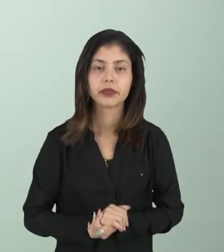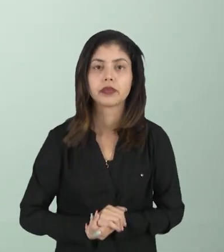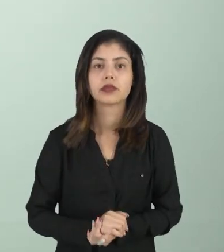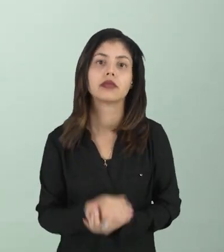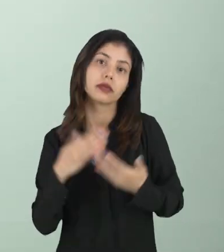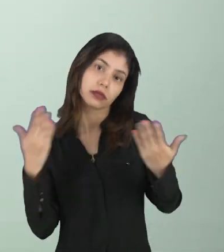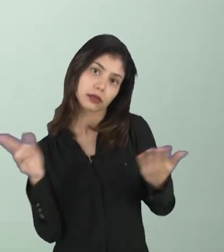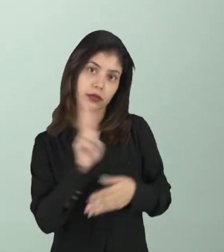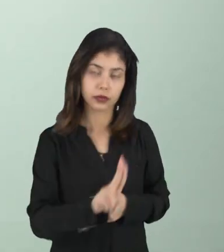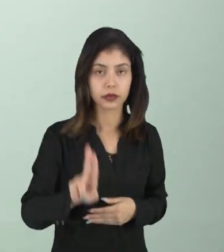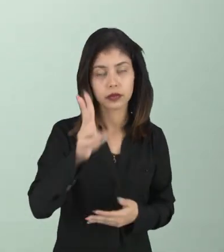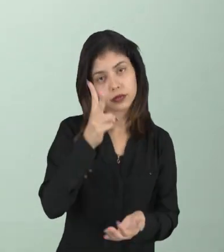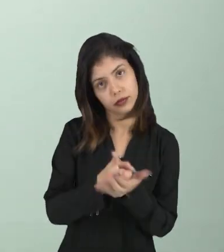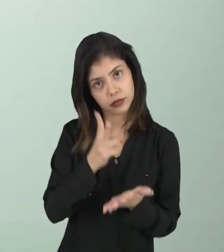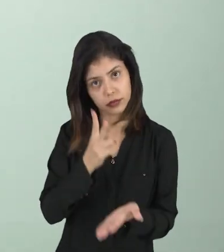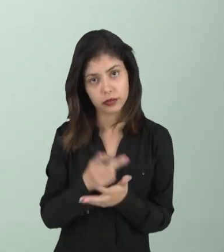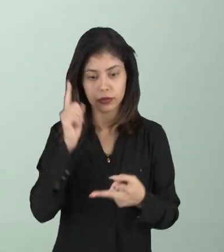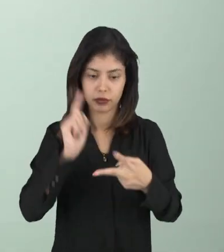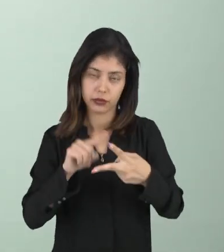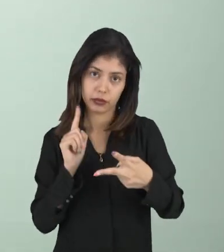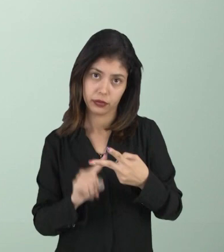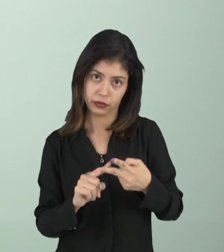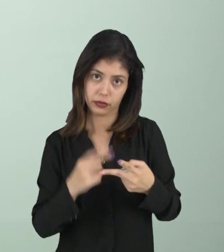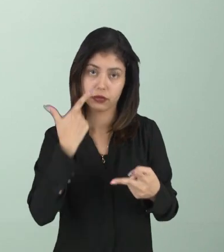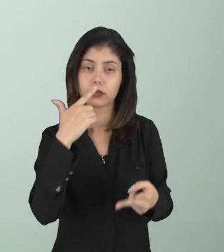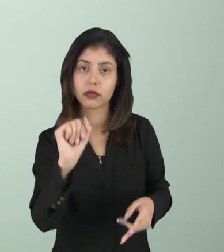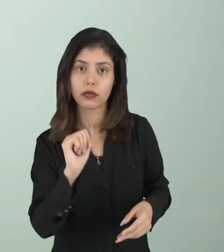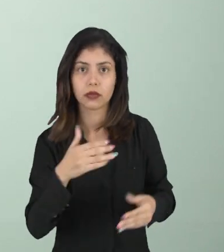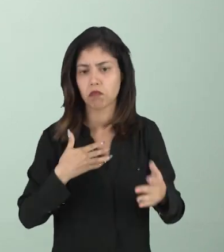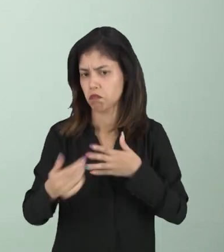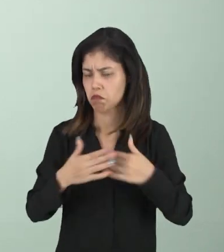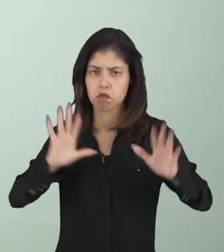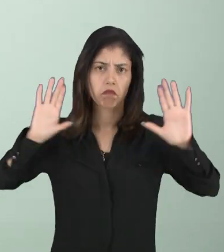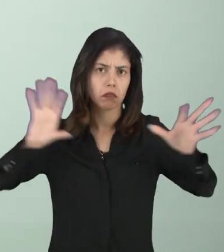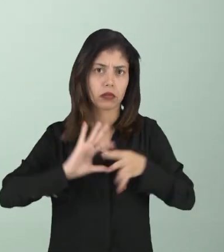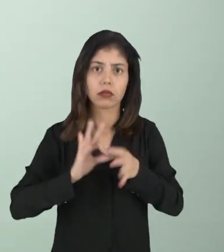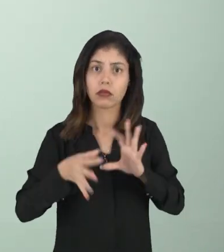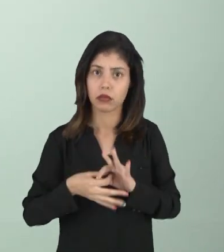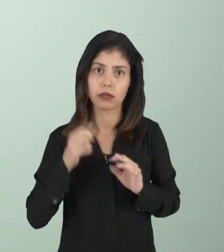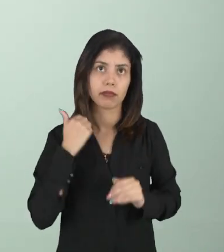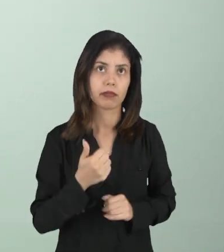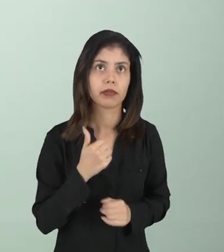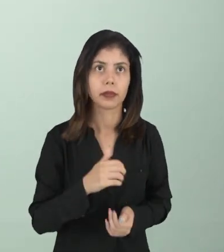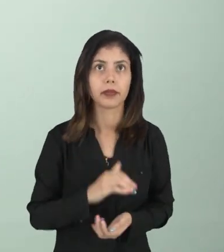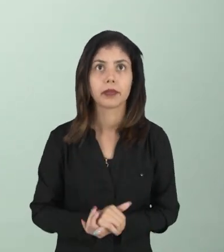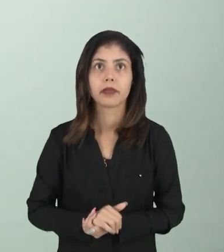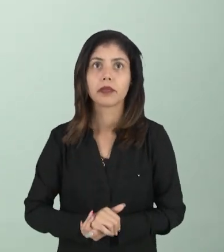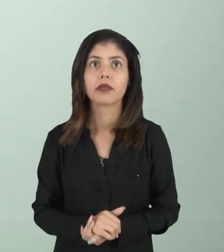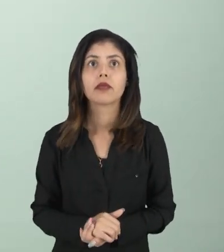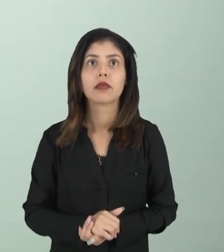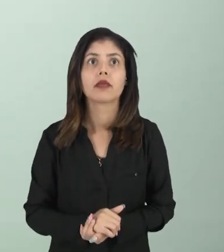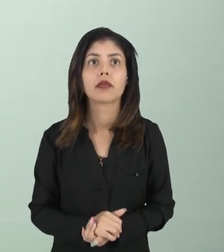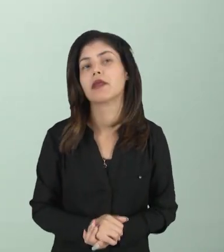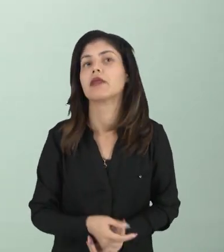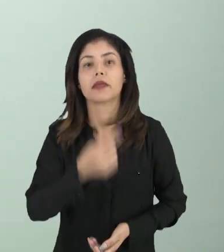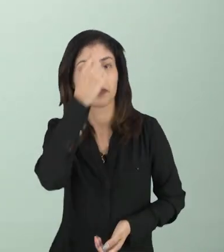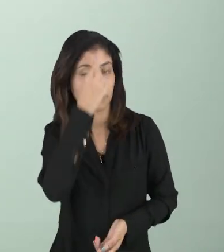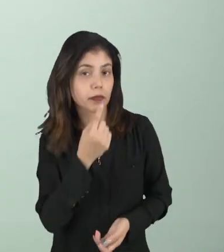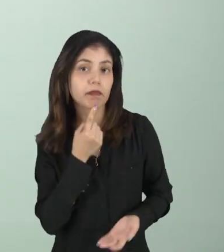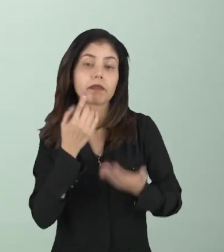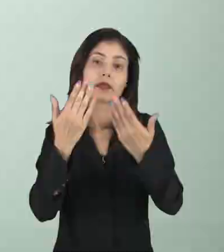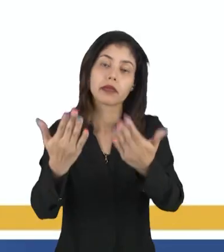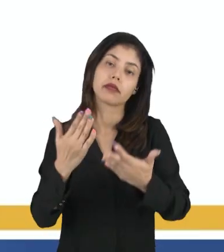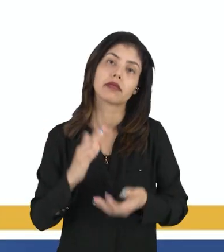formal. Então, nós utilizamos sempre as duas linguagens, dependendo do contexto. Vamos lá. Olhem essa imagem